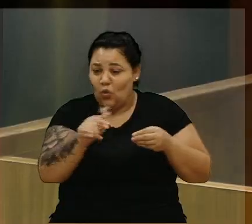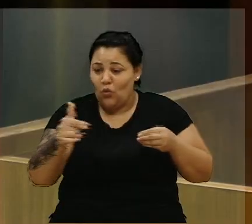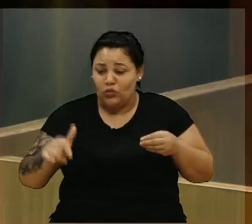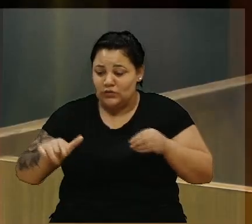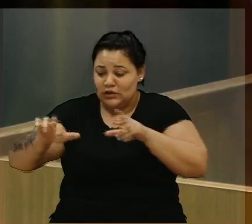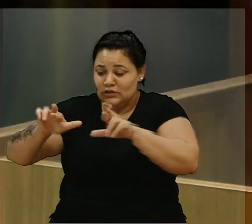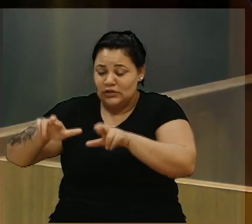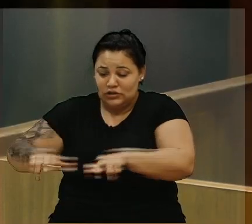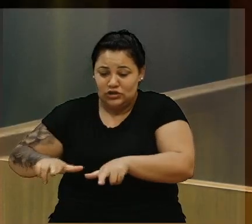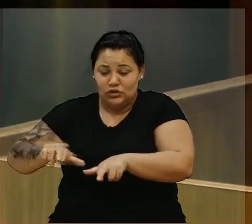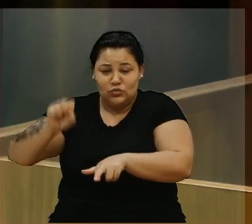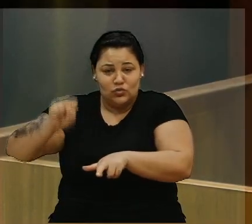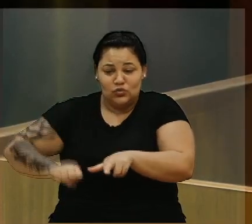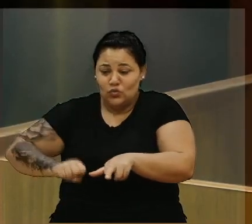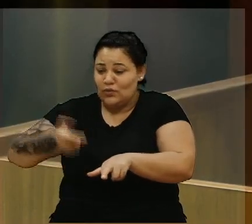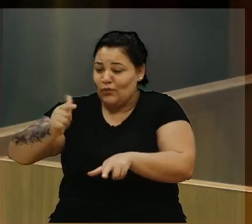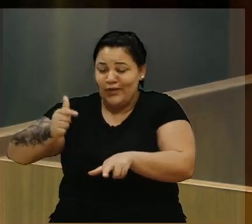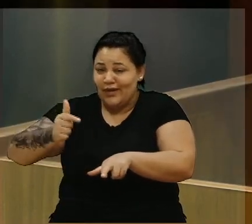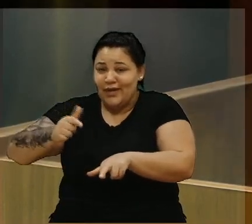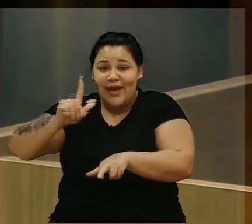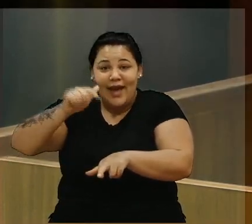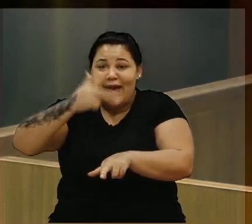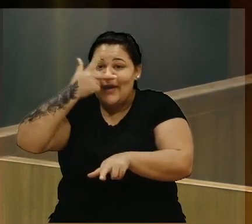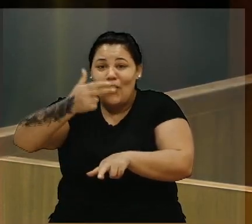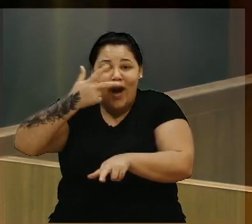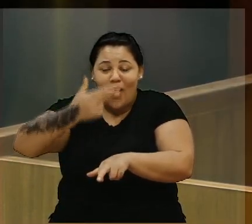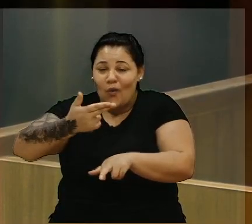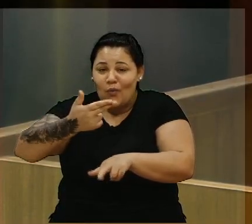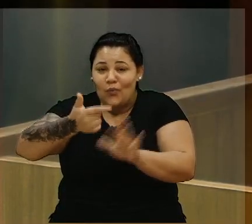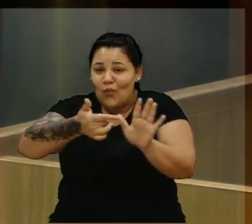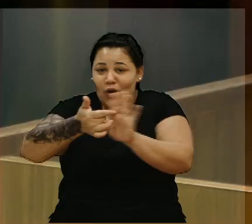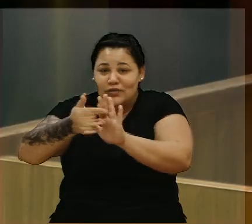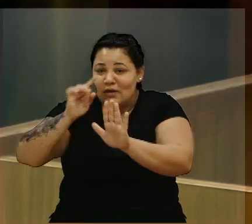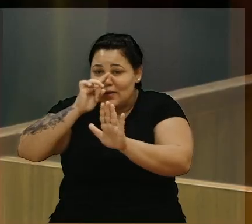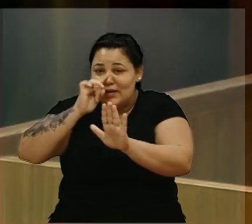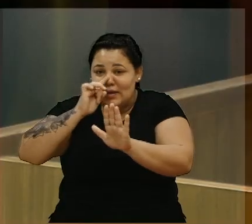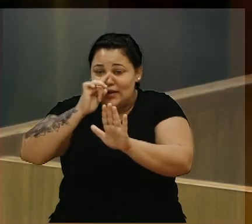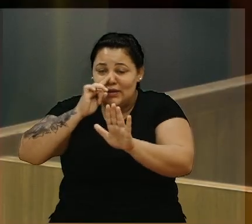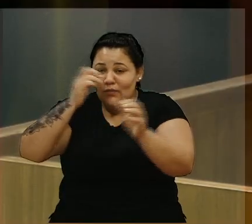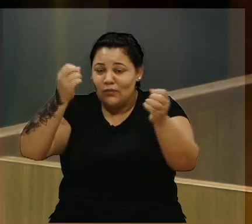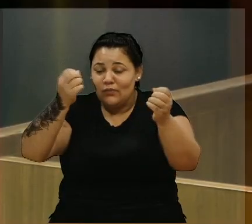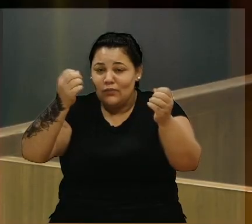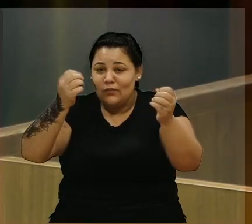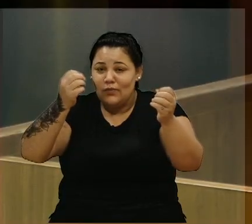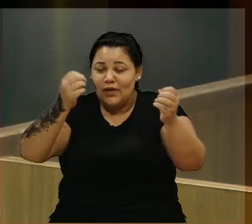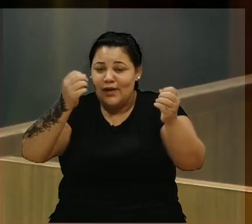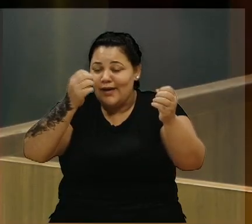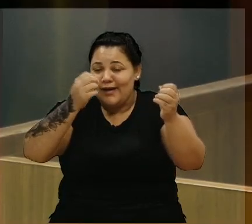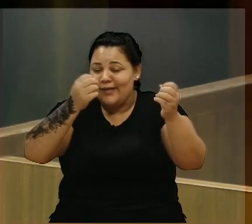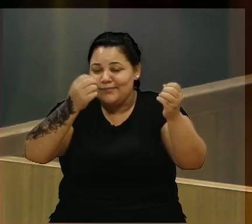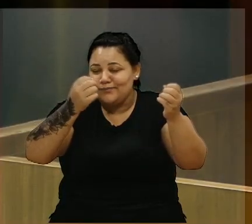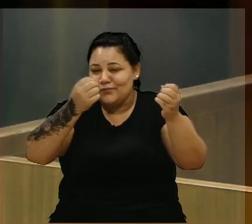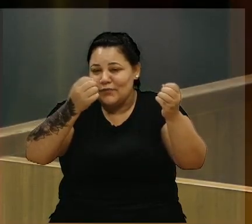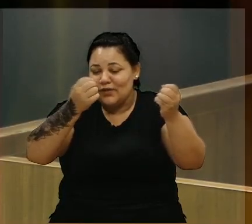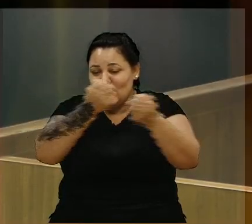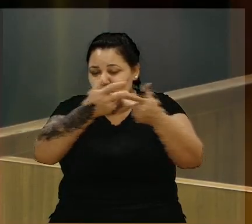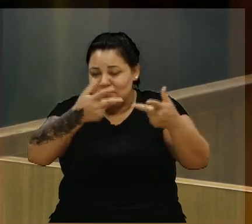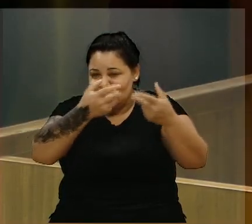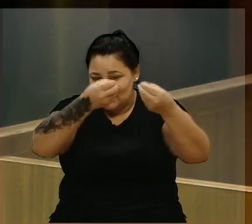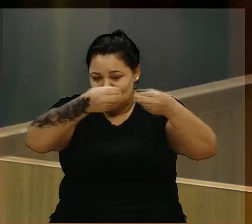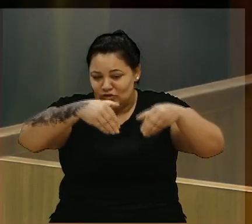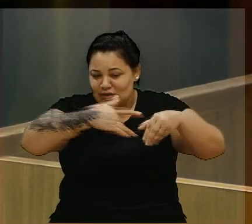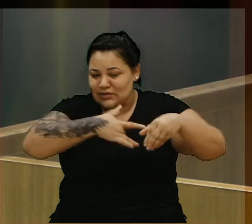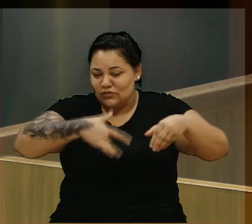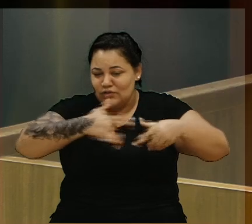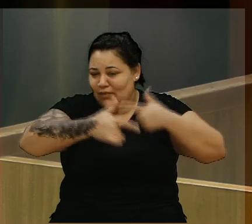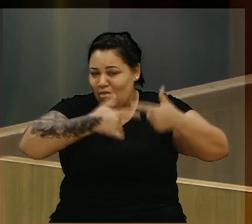sendo que são as mesmas condições de trabalho, exposição aos mesmos agentes nocivos à saúde do trabalhador. Isso acaba sendo judicializado